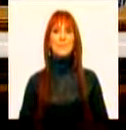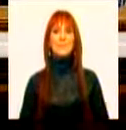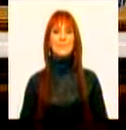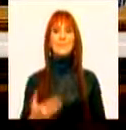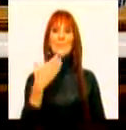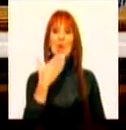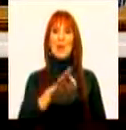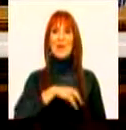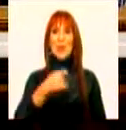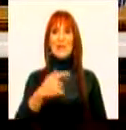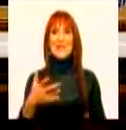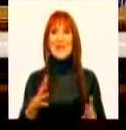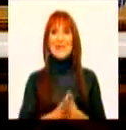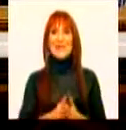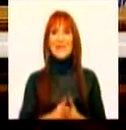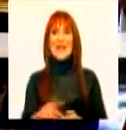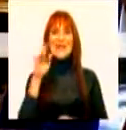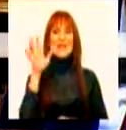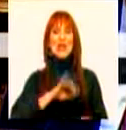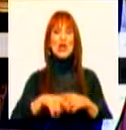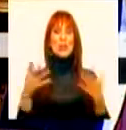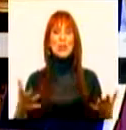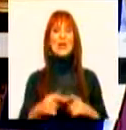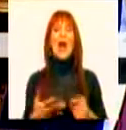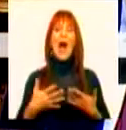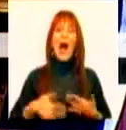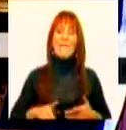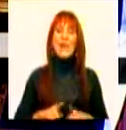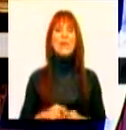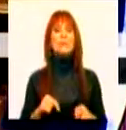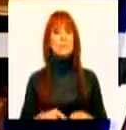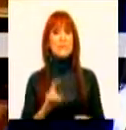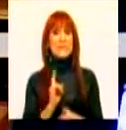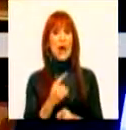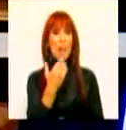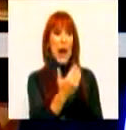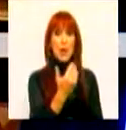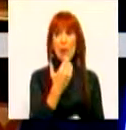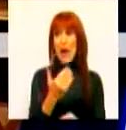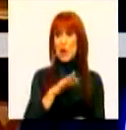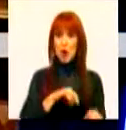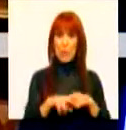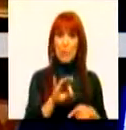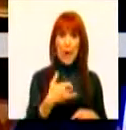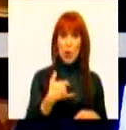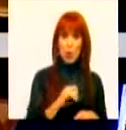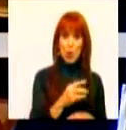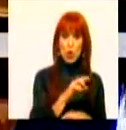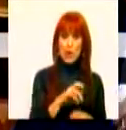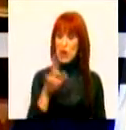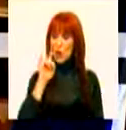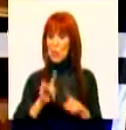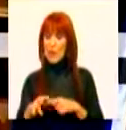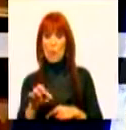Muito obrigado, Sr. Presidente. Senhoras e senhores deputados, eu queria naturalmente começar por agradecer ao Sr. Deputado Pedro Soares, à Sra.